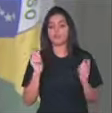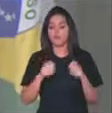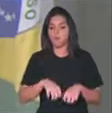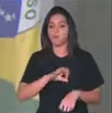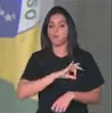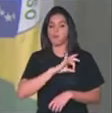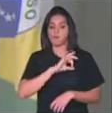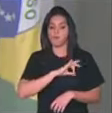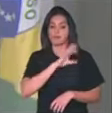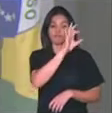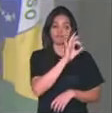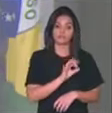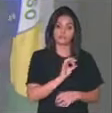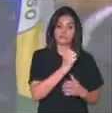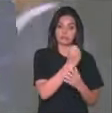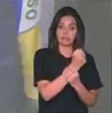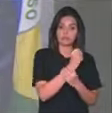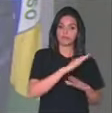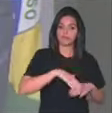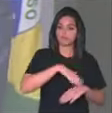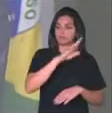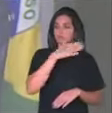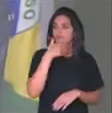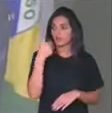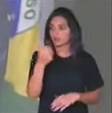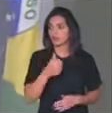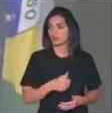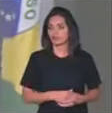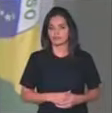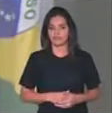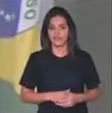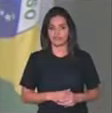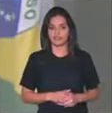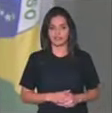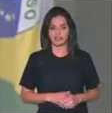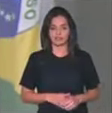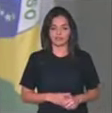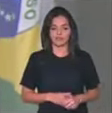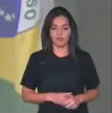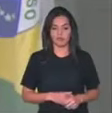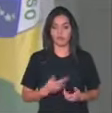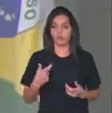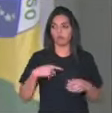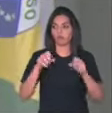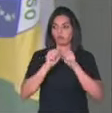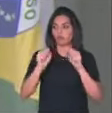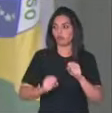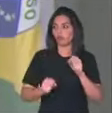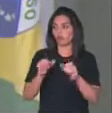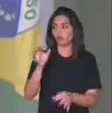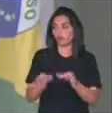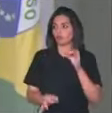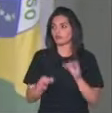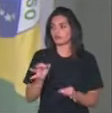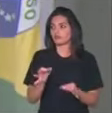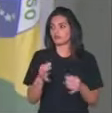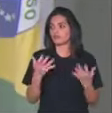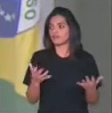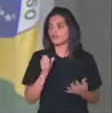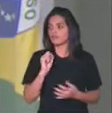melhores é preciso agilizar o sistema judiciário se não podemos fazer uma reforma do judiciário